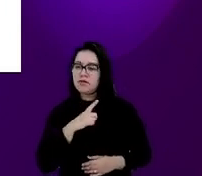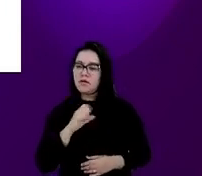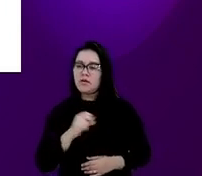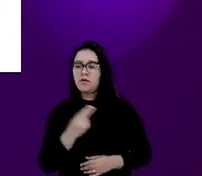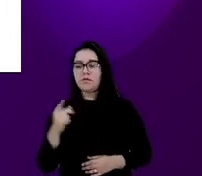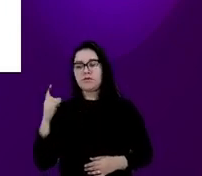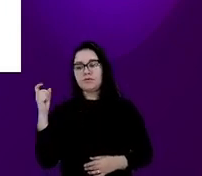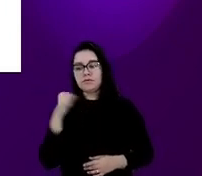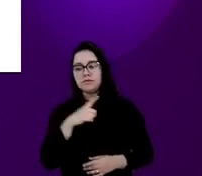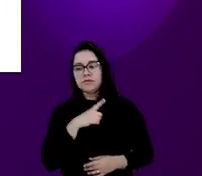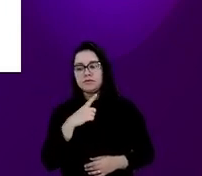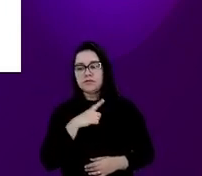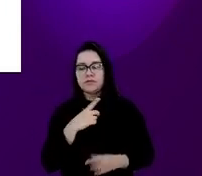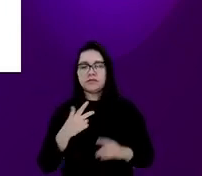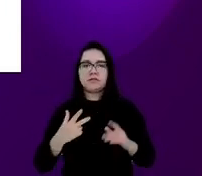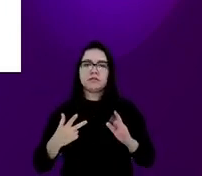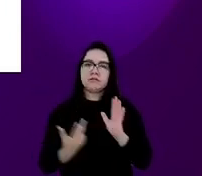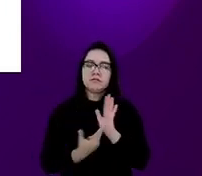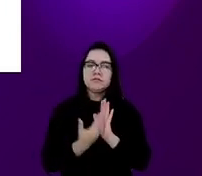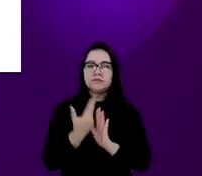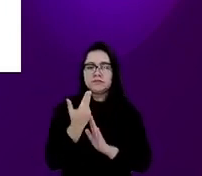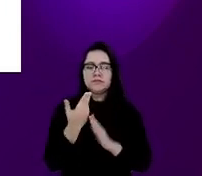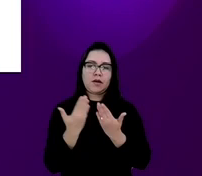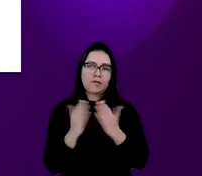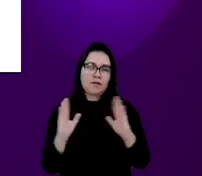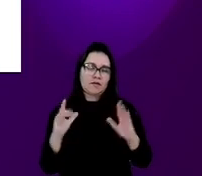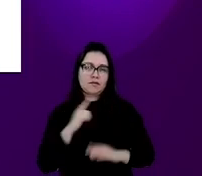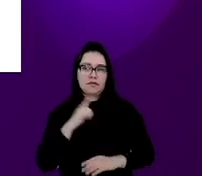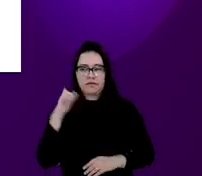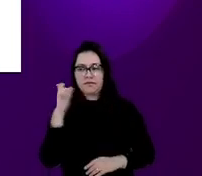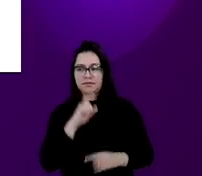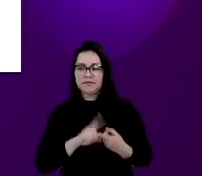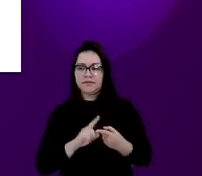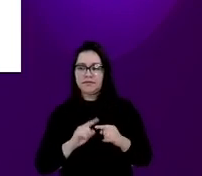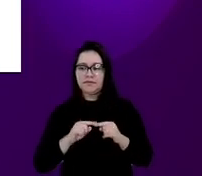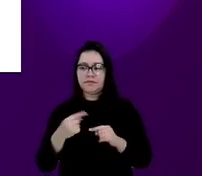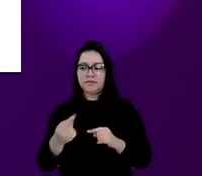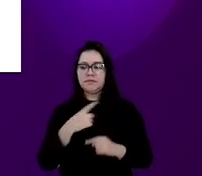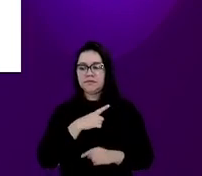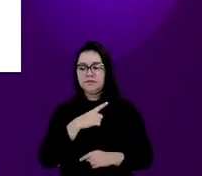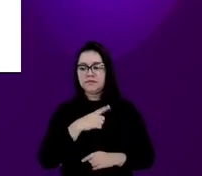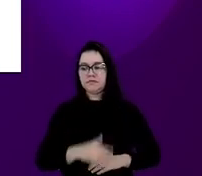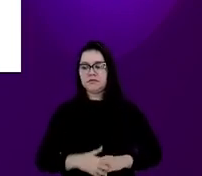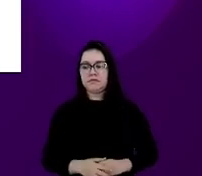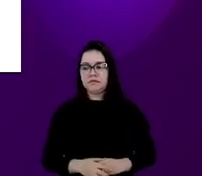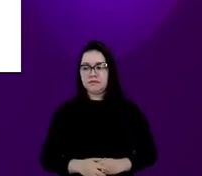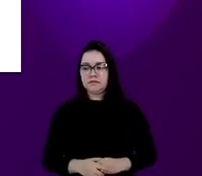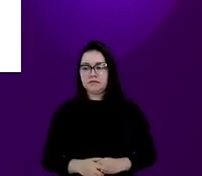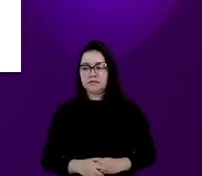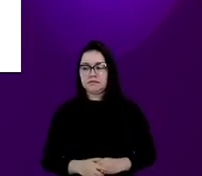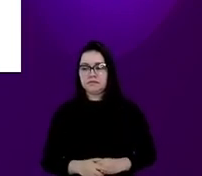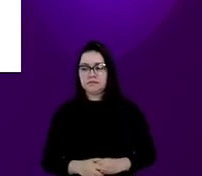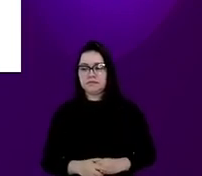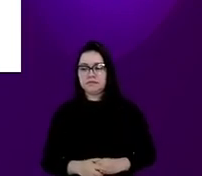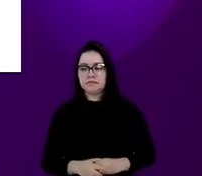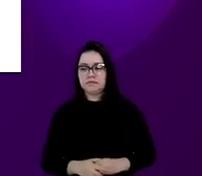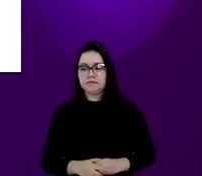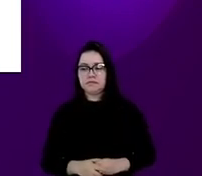na cirurgia aberta pelas complicações de parede abdominal, principalmente no pós-operatório, e da laparoscopia o índice de conversão